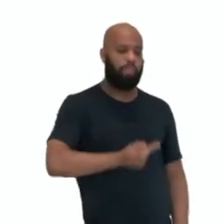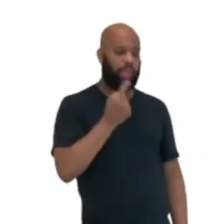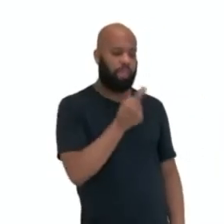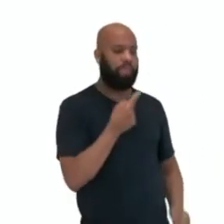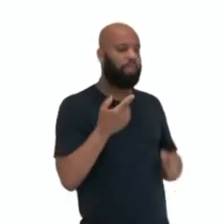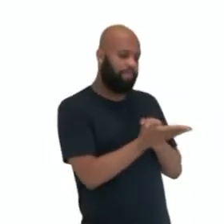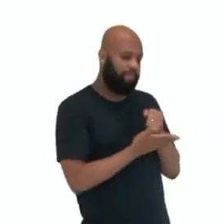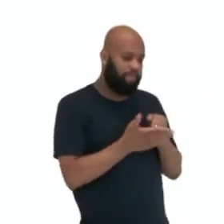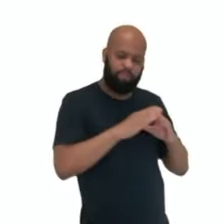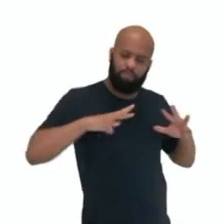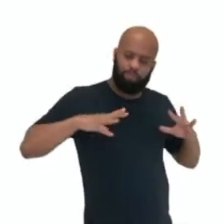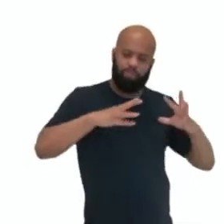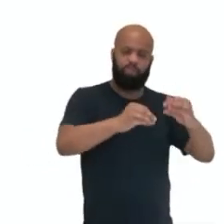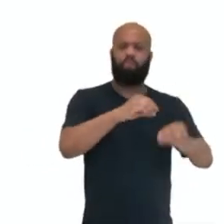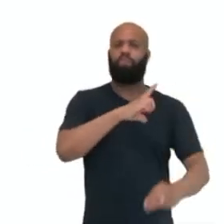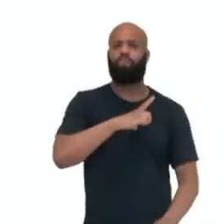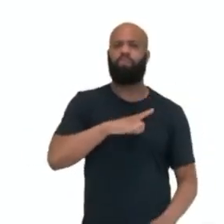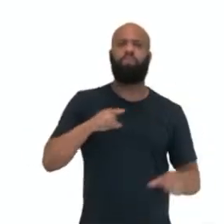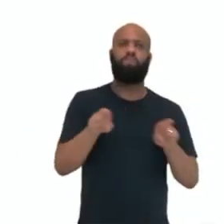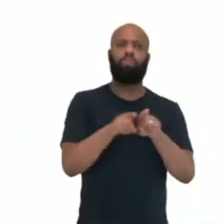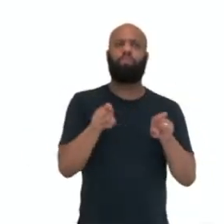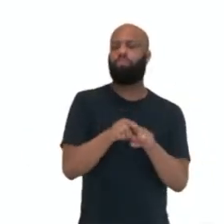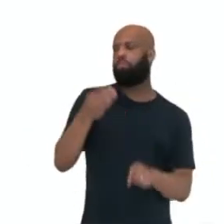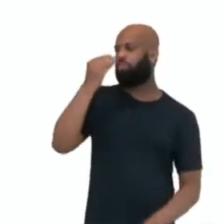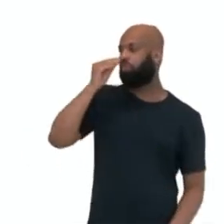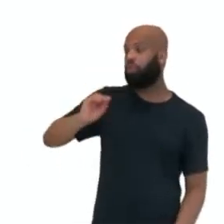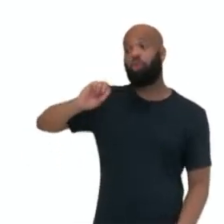fundamental de tudo que existe e que despreza ou